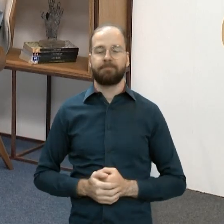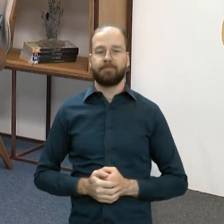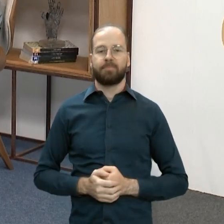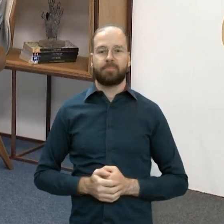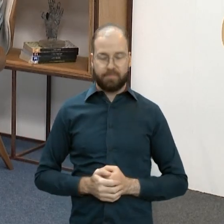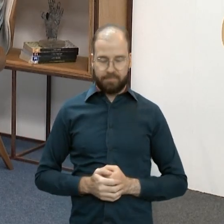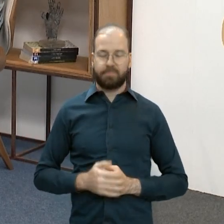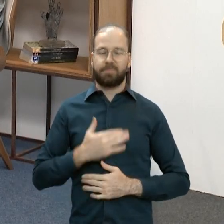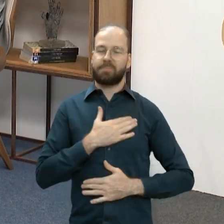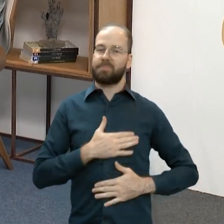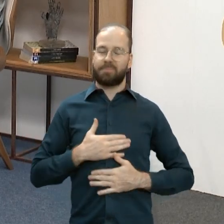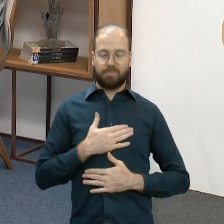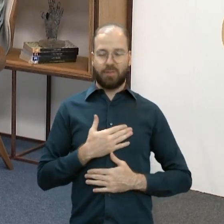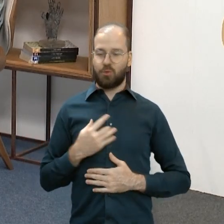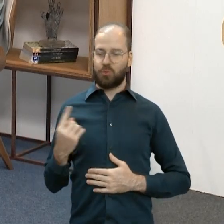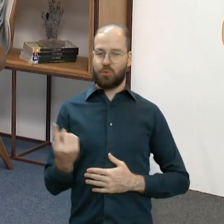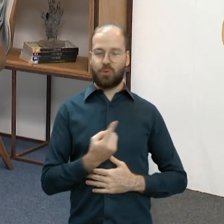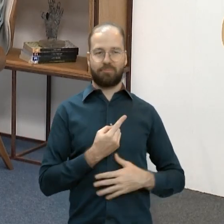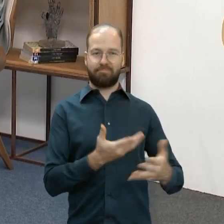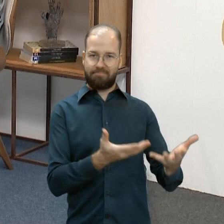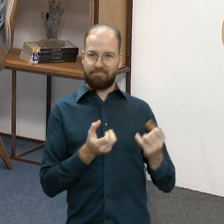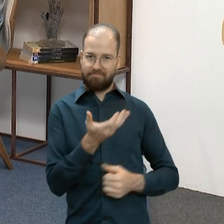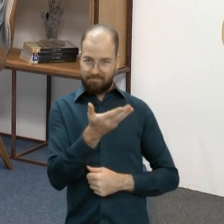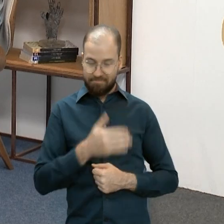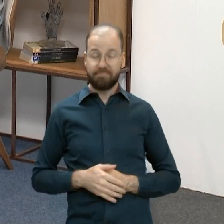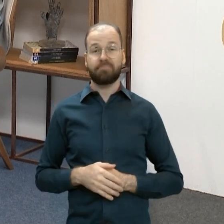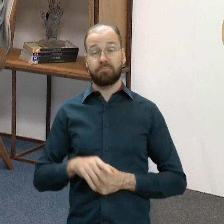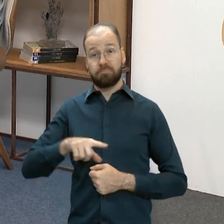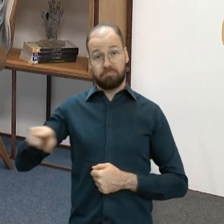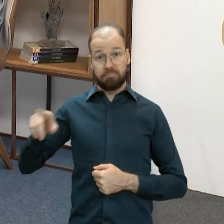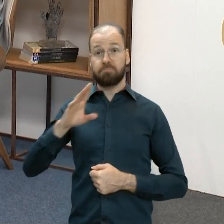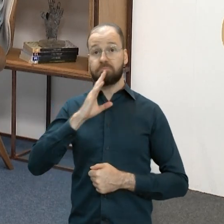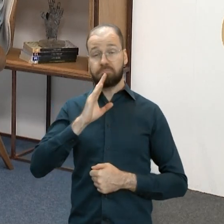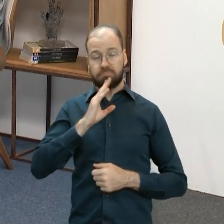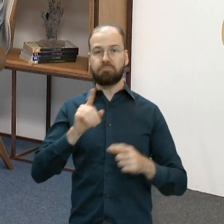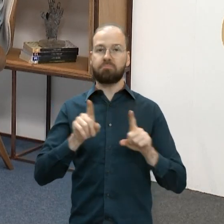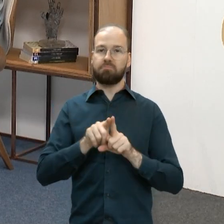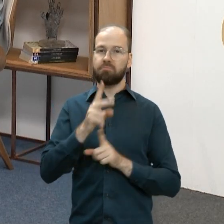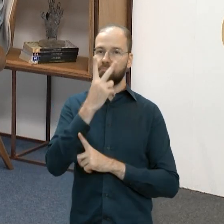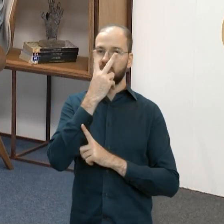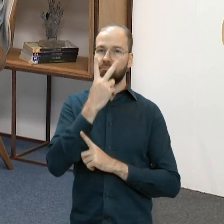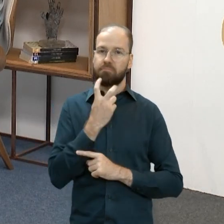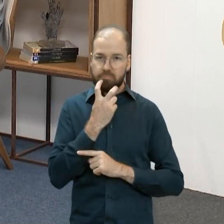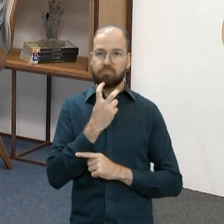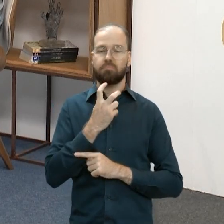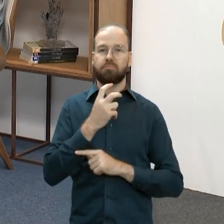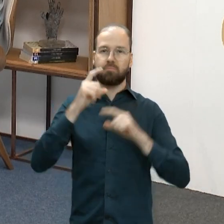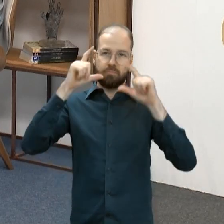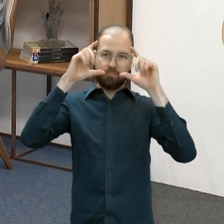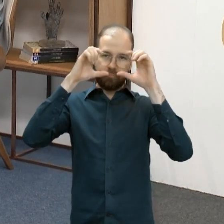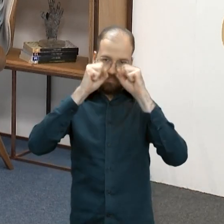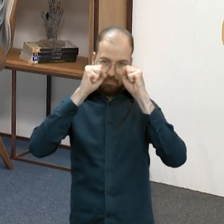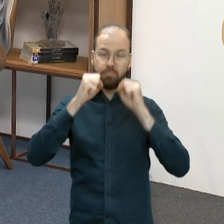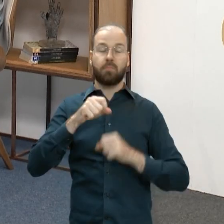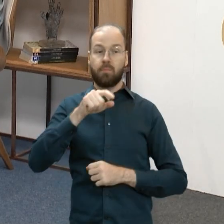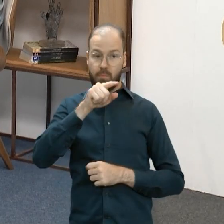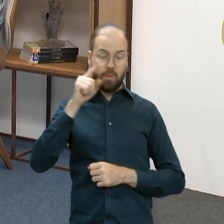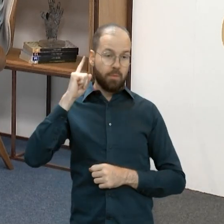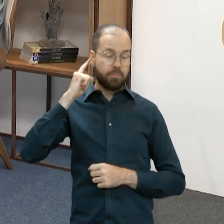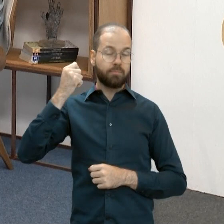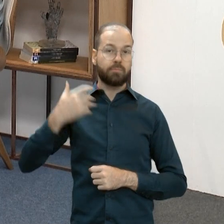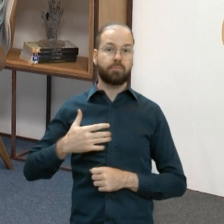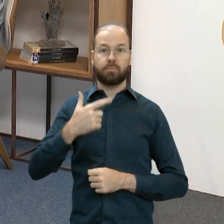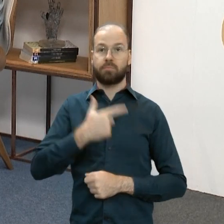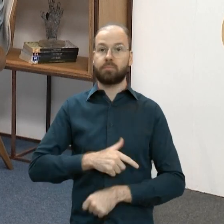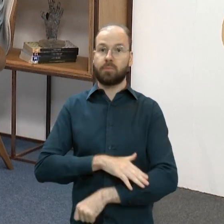vocês conhecerem o pessoal, principalmente o pessoal cego, e de baixa visão, ele se descreve como um homem moreno, com cabelos lisos,